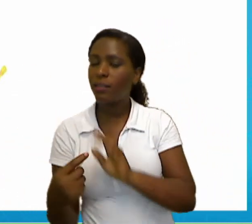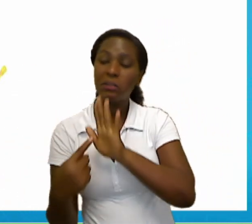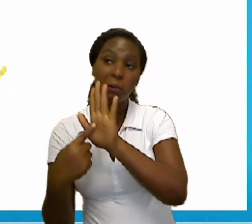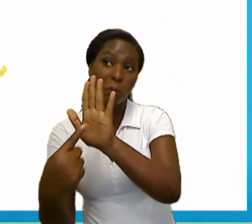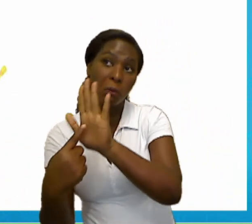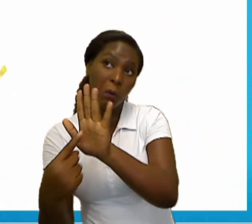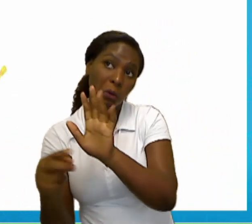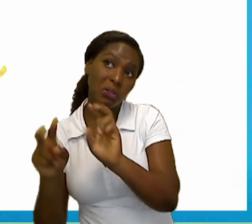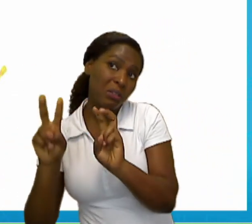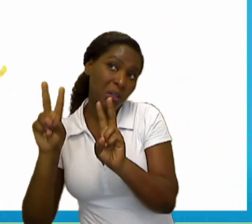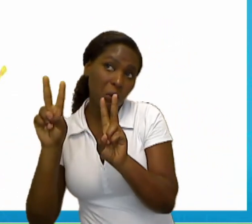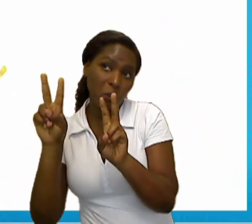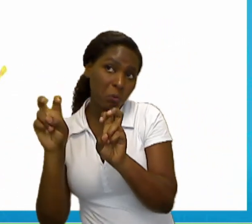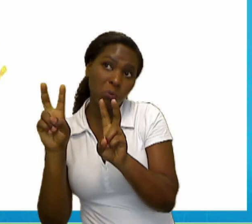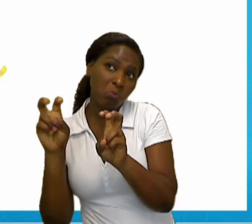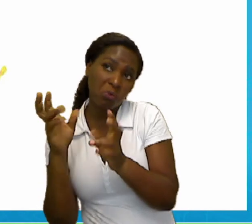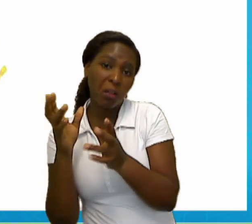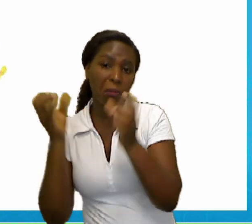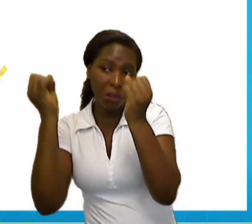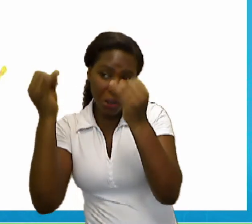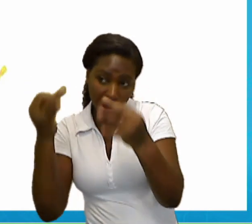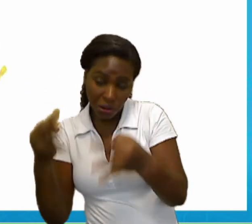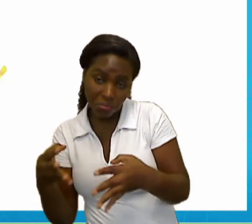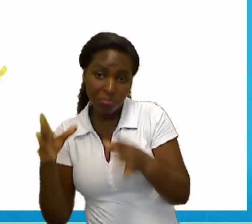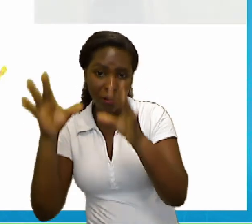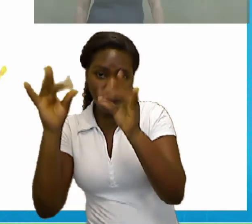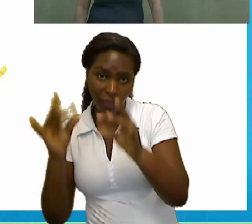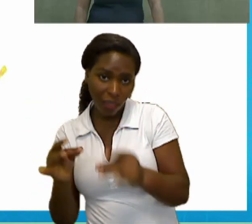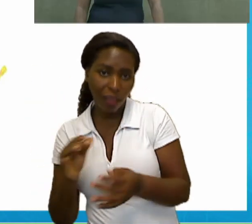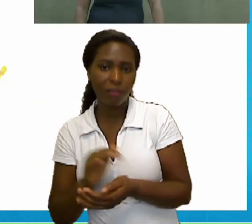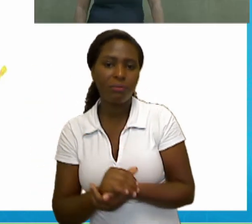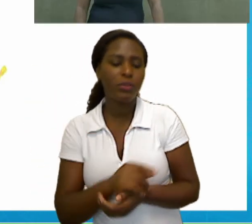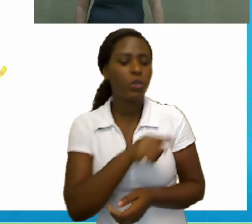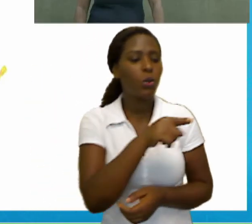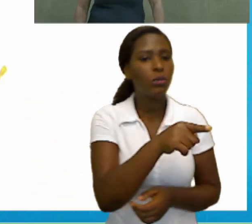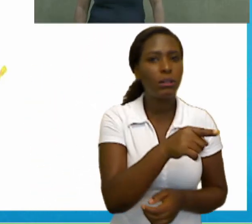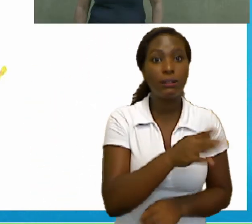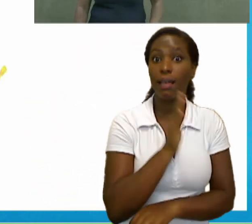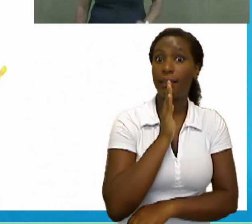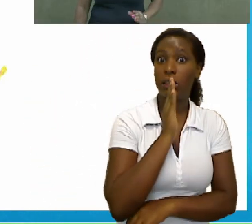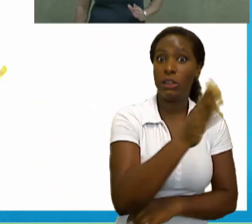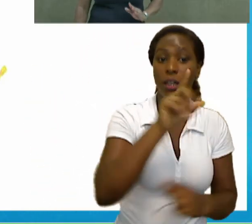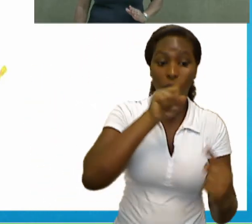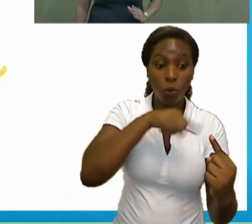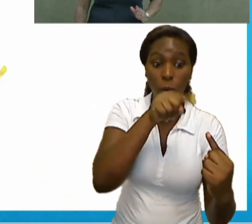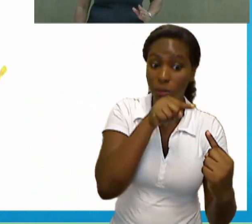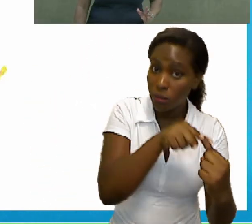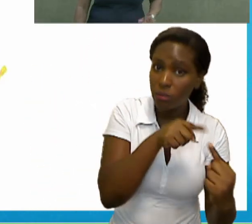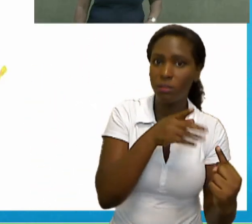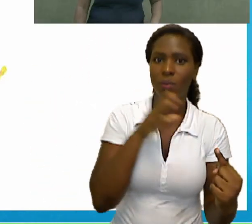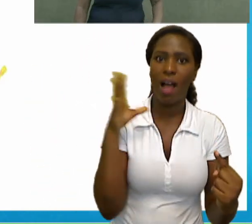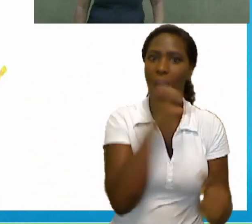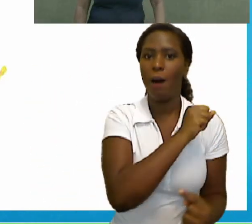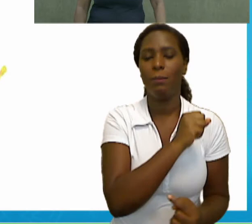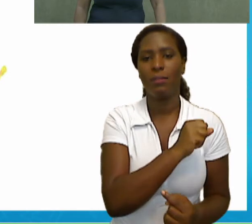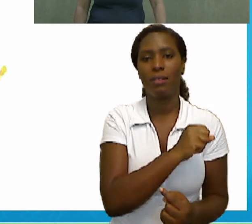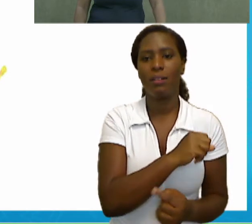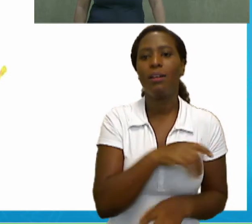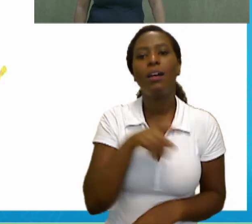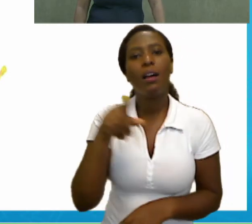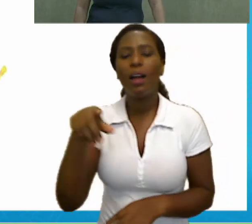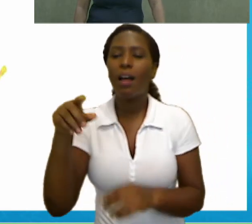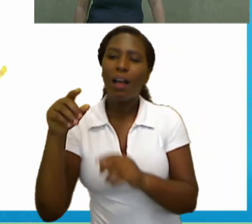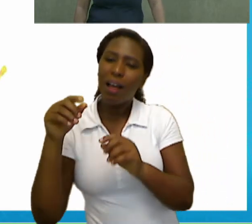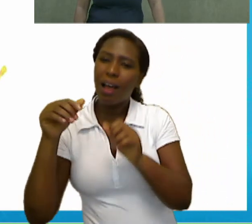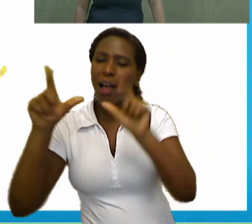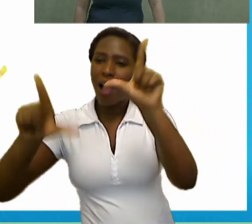assunto. Notícia mais direta. Reportagem analisa diversos pontos